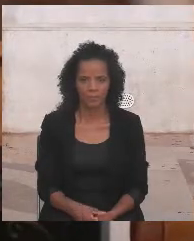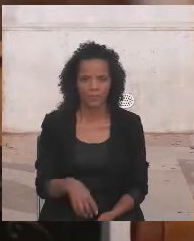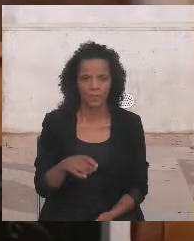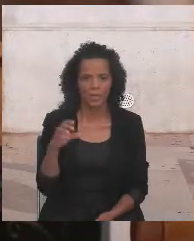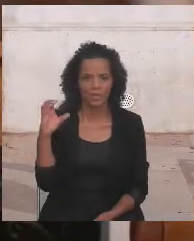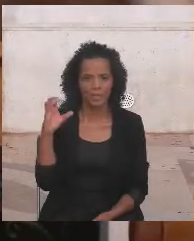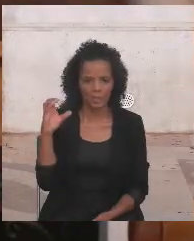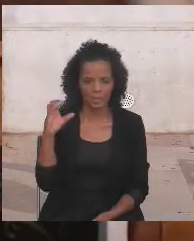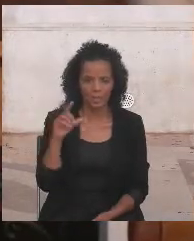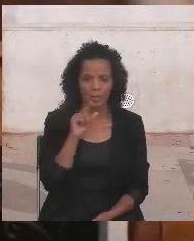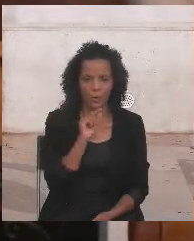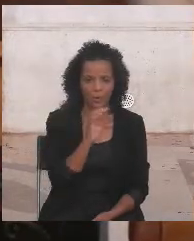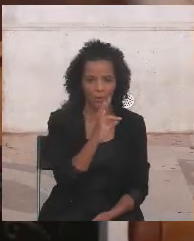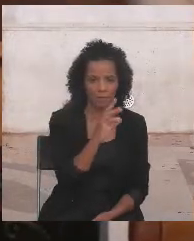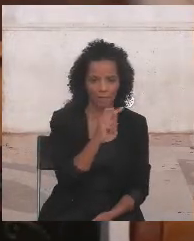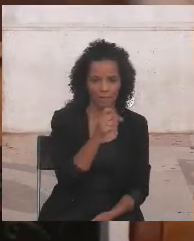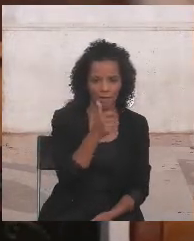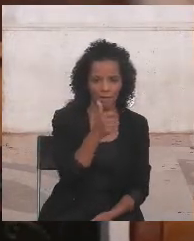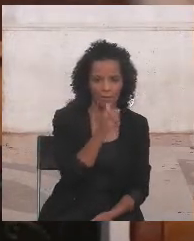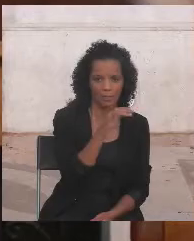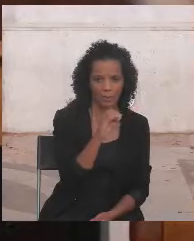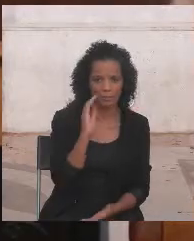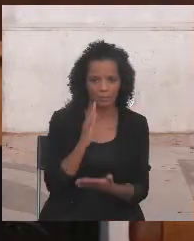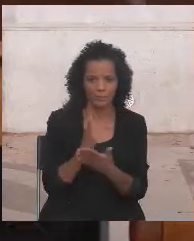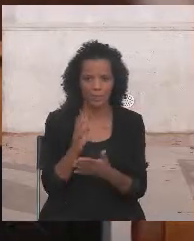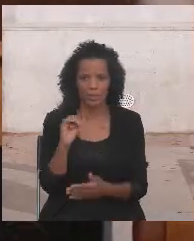Carnide, Fábio Martins de Souza.